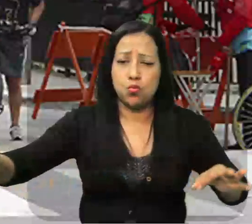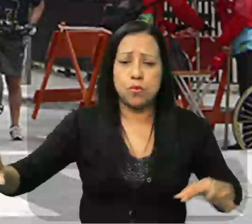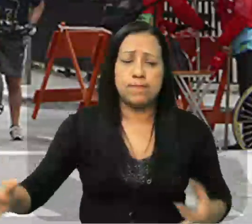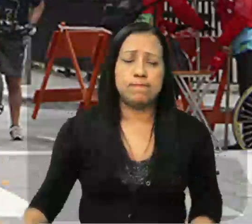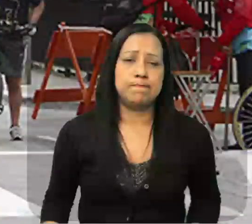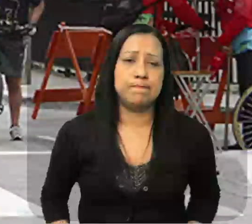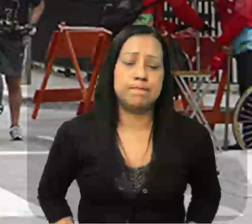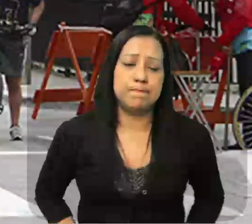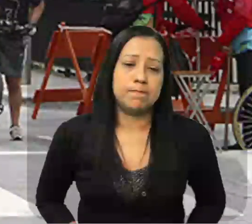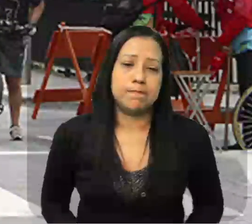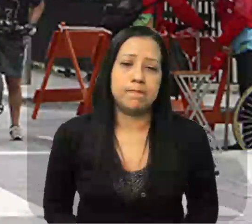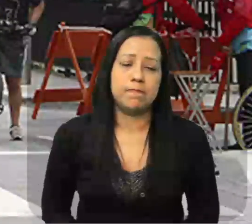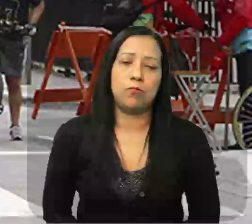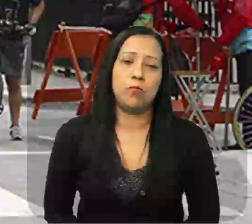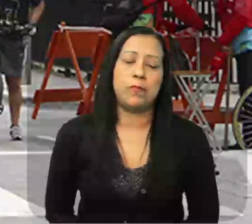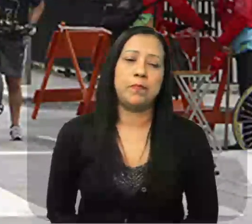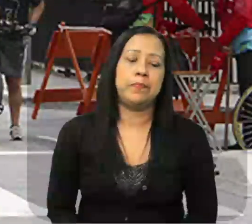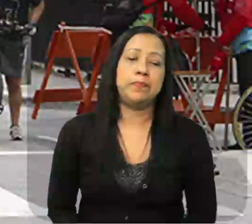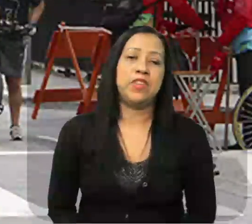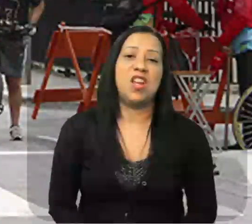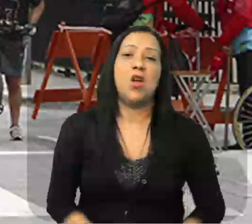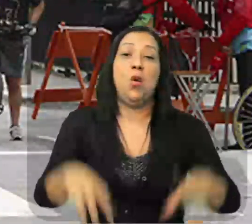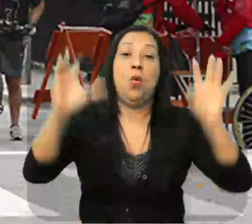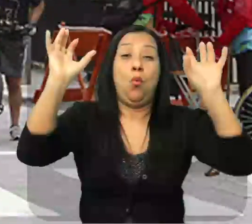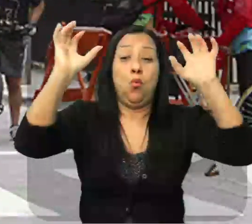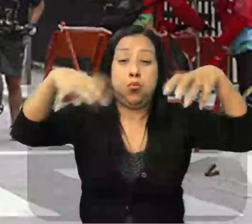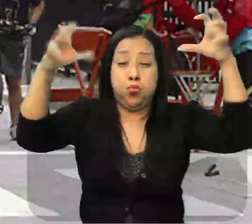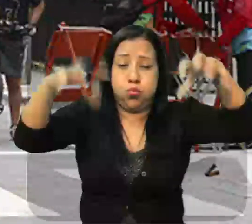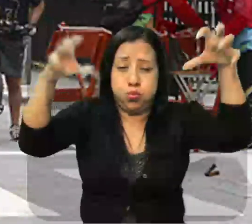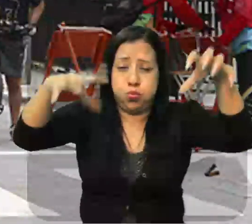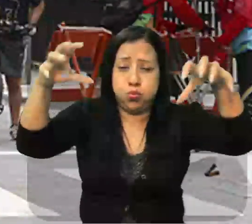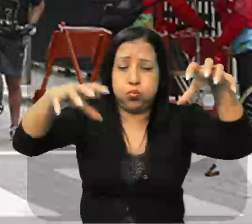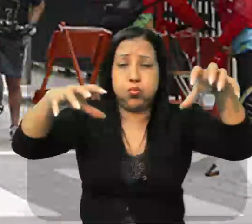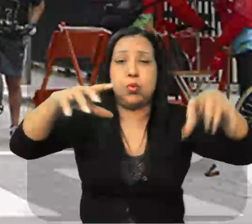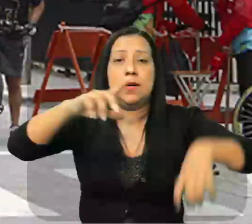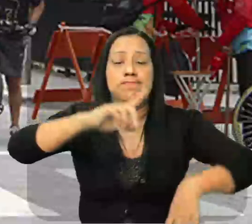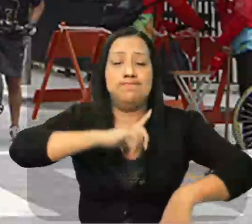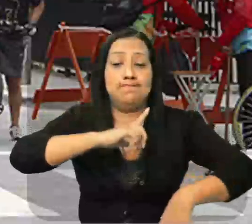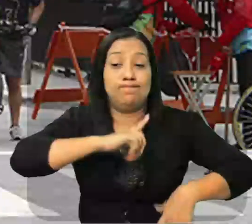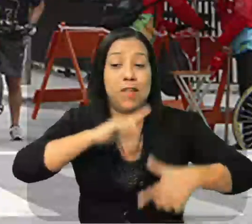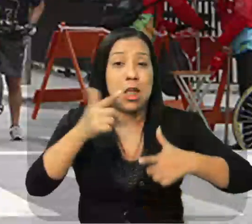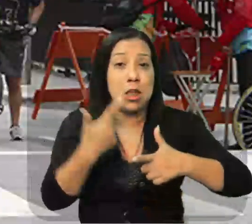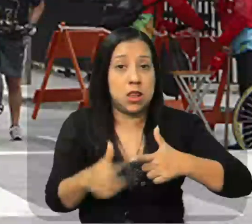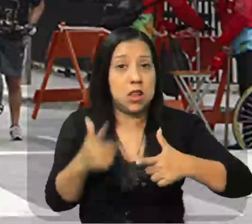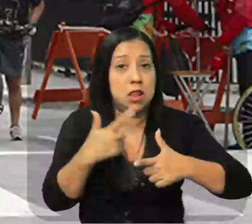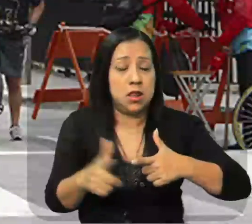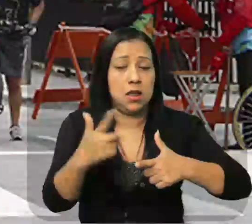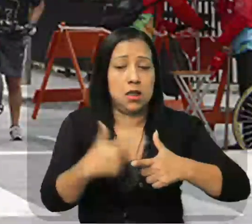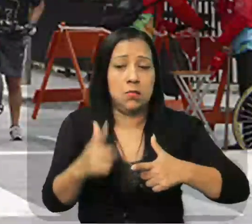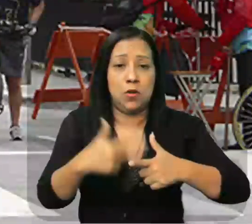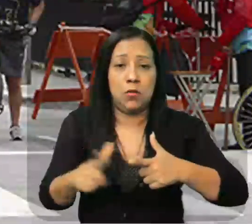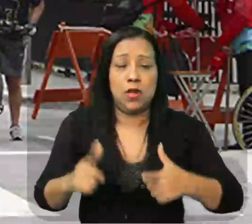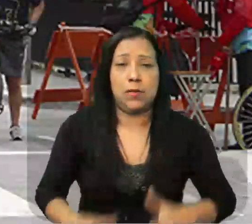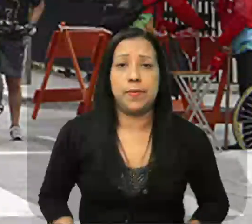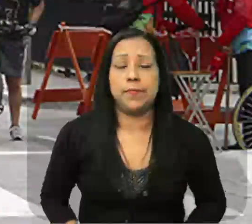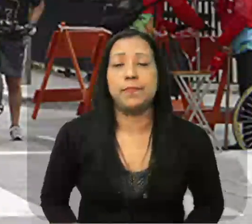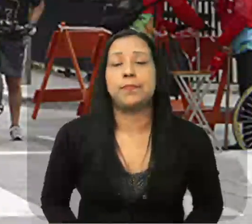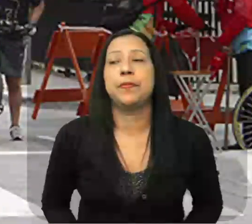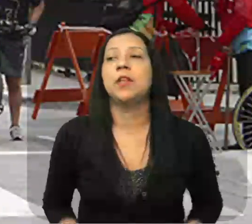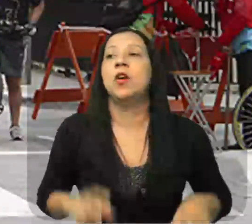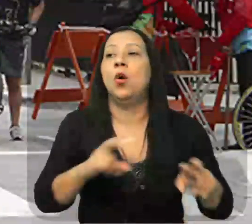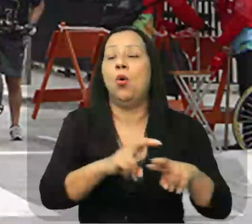quilômetros de vias pavimentadas num grande centro urbano. Uma chuva grande vai dar